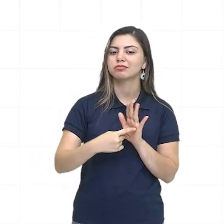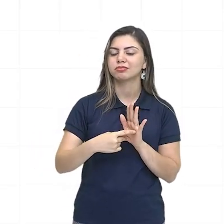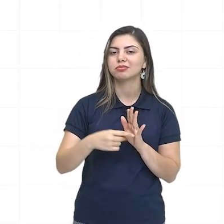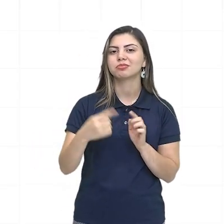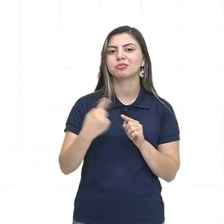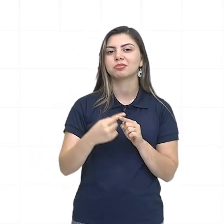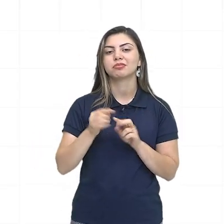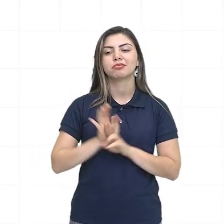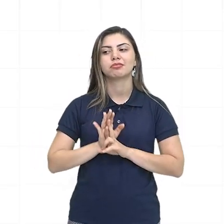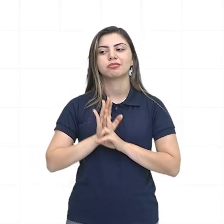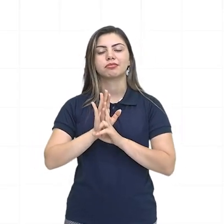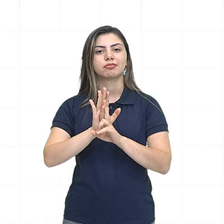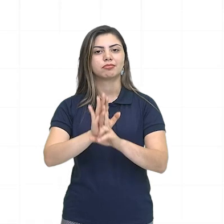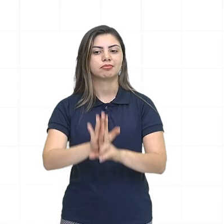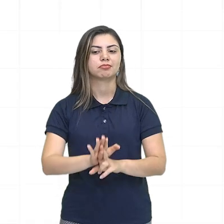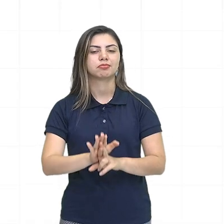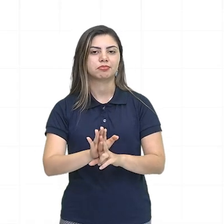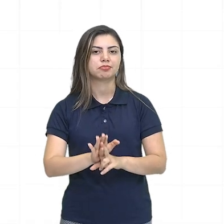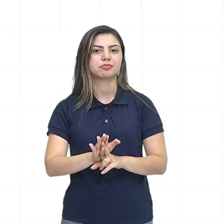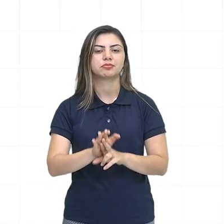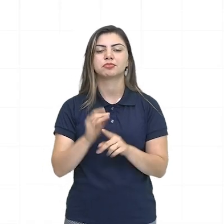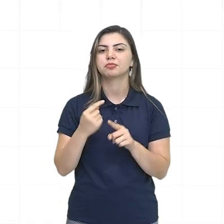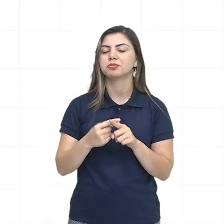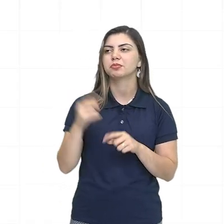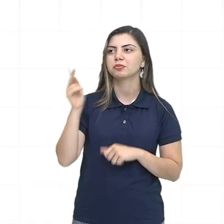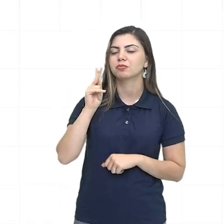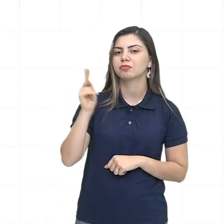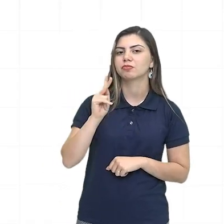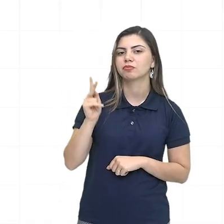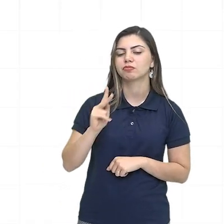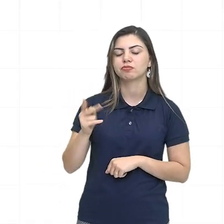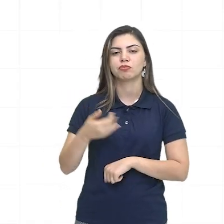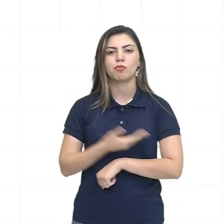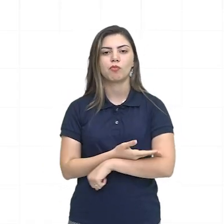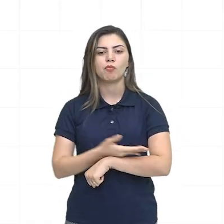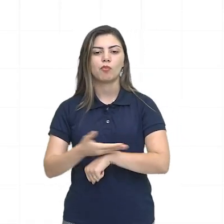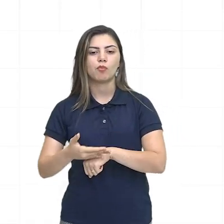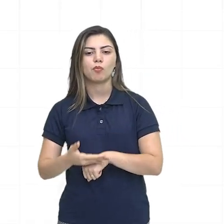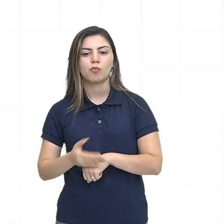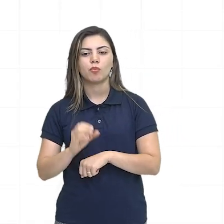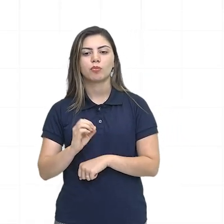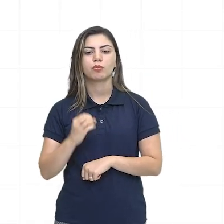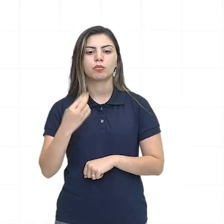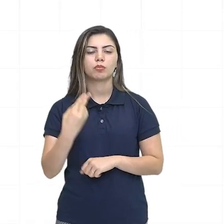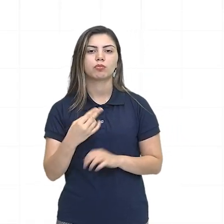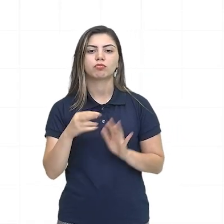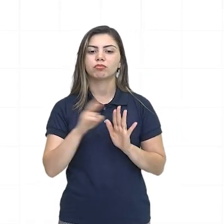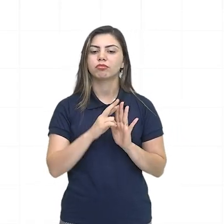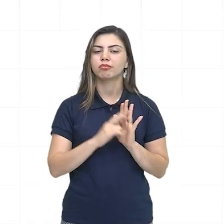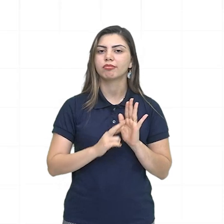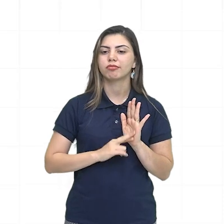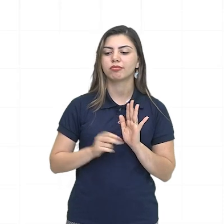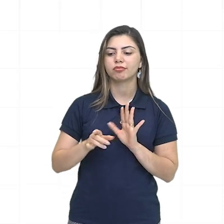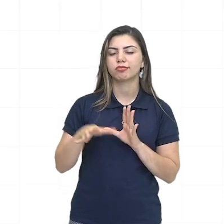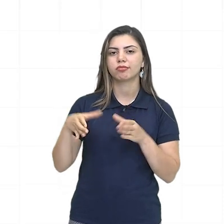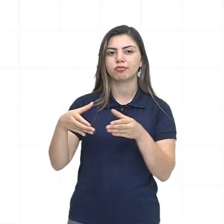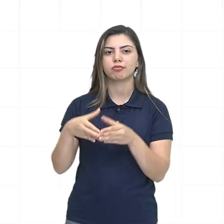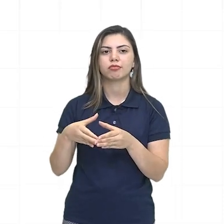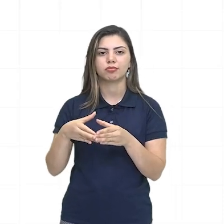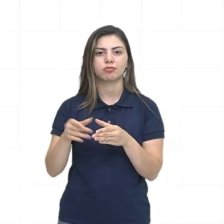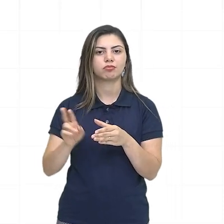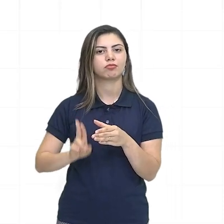representativo, dado pela história, costumes ou lei do grupo humano que o